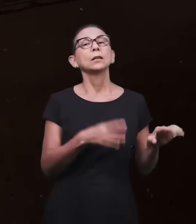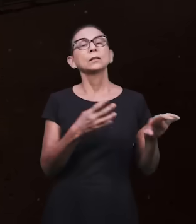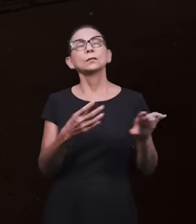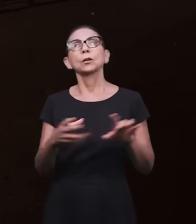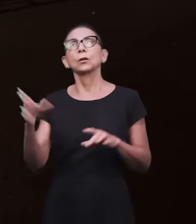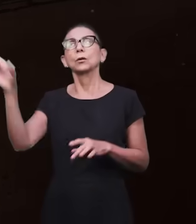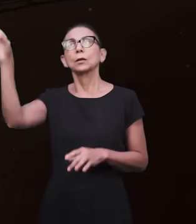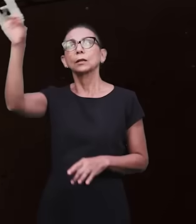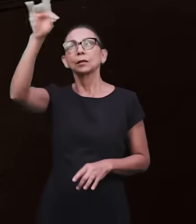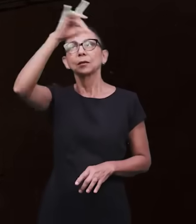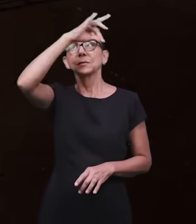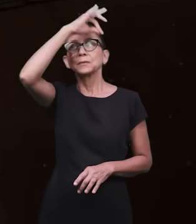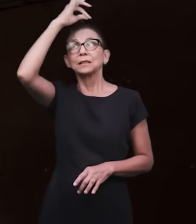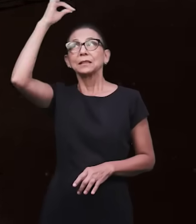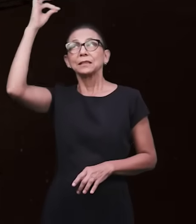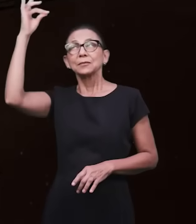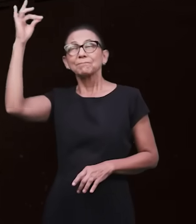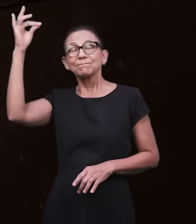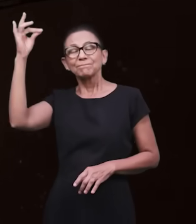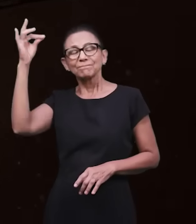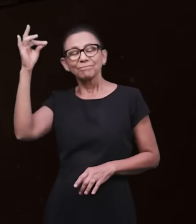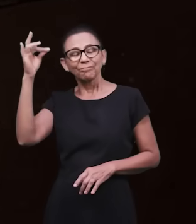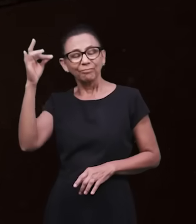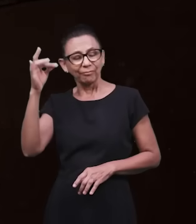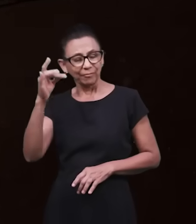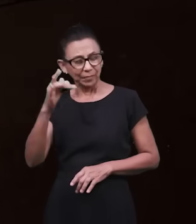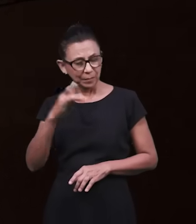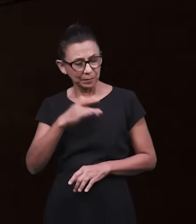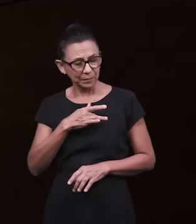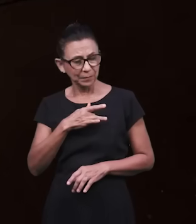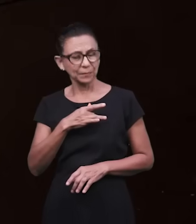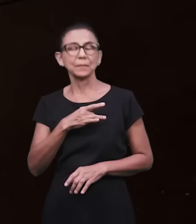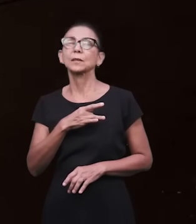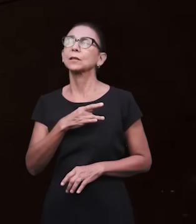toca-me com brasas no